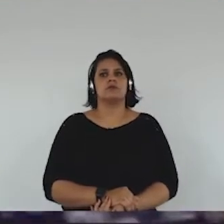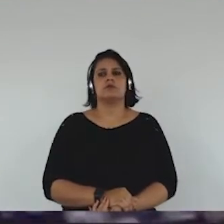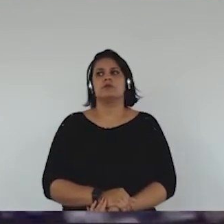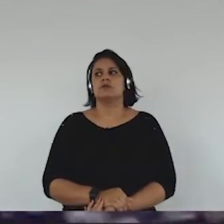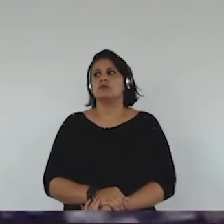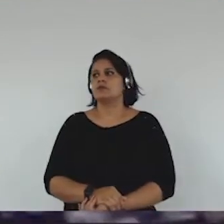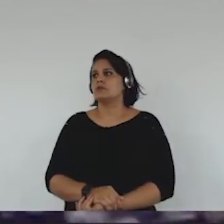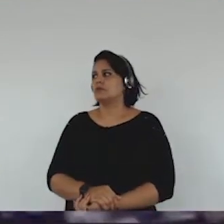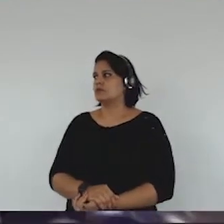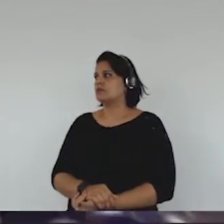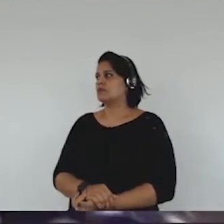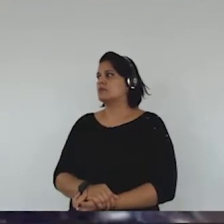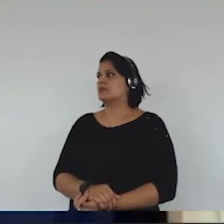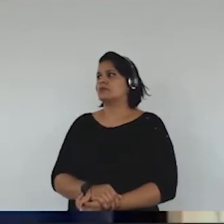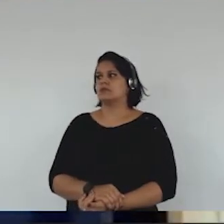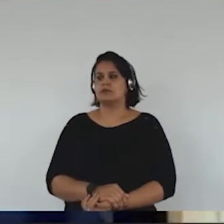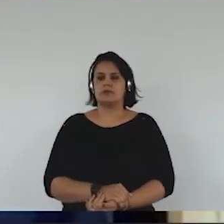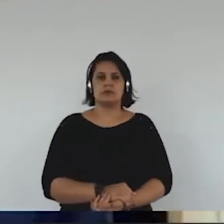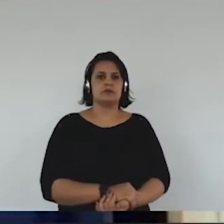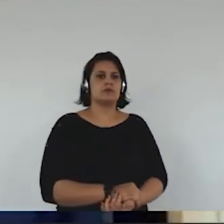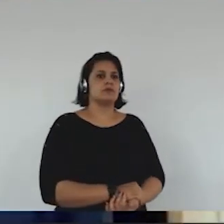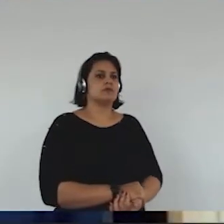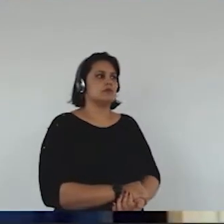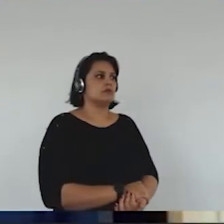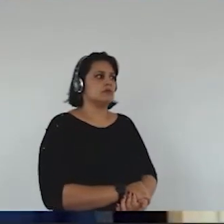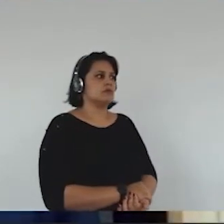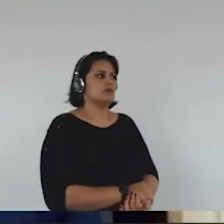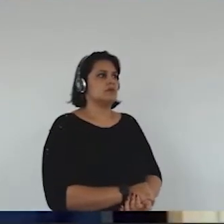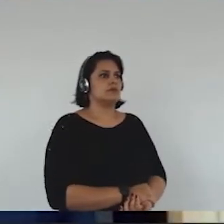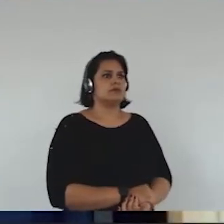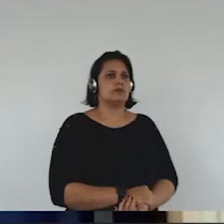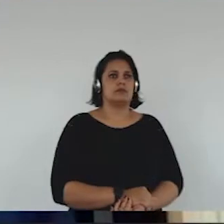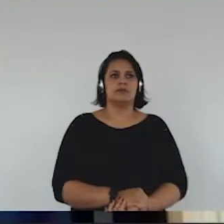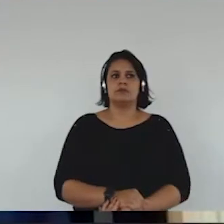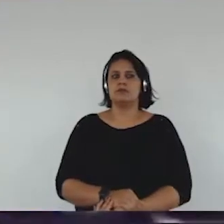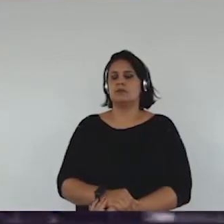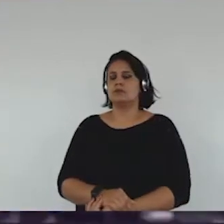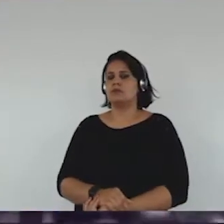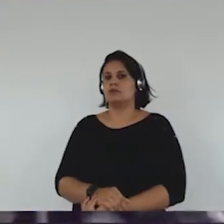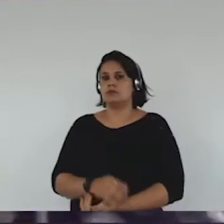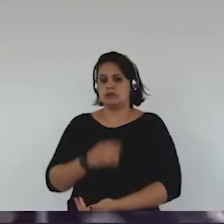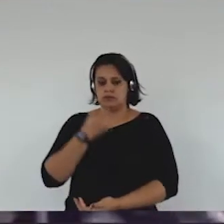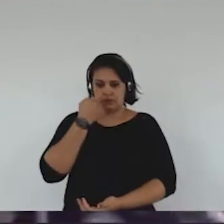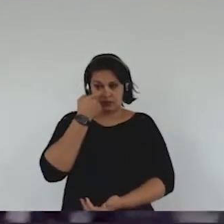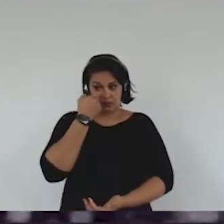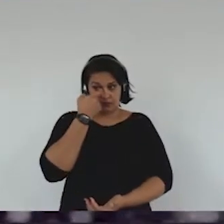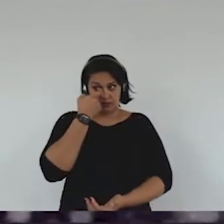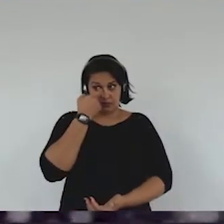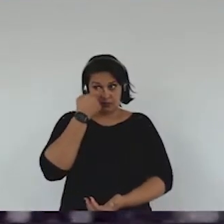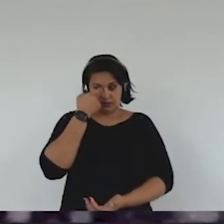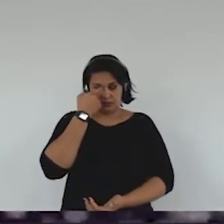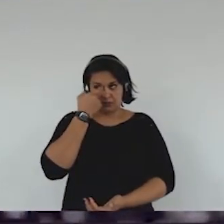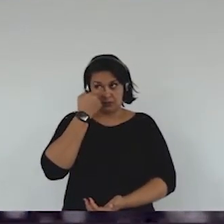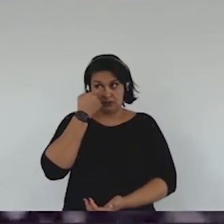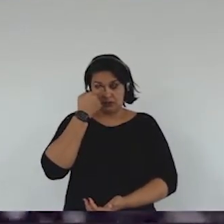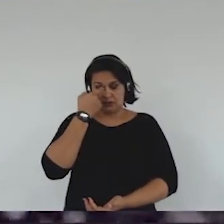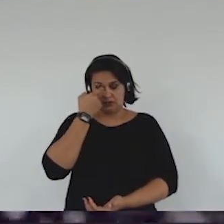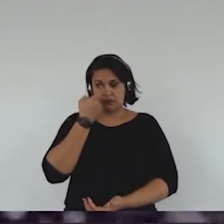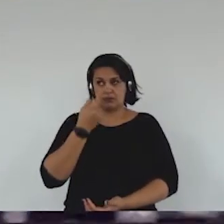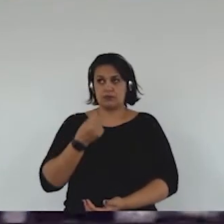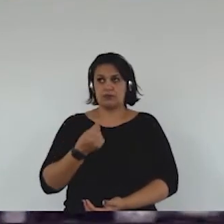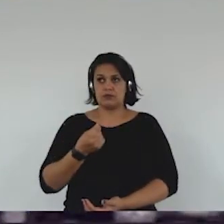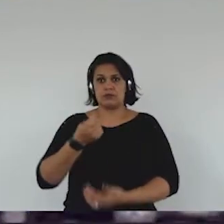Bom, eu agradeço imensamente pela oportunidade de estar aqui, pelo convite feito pela